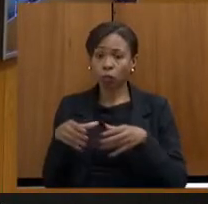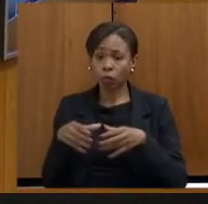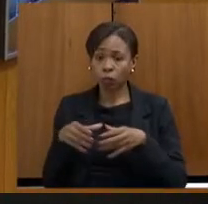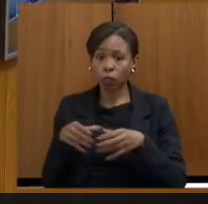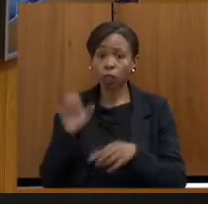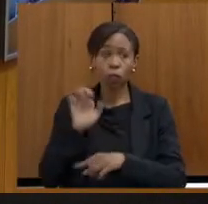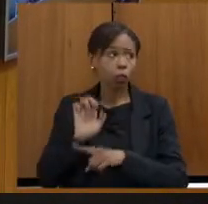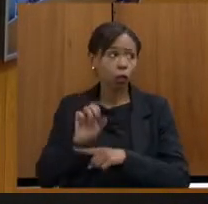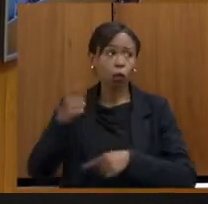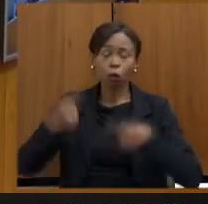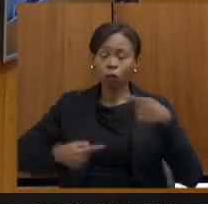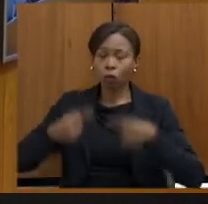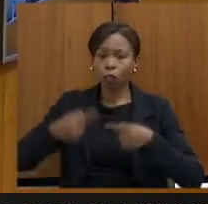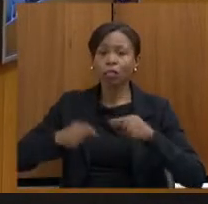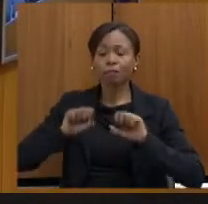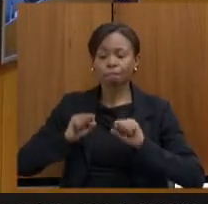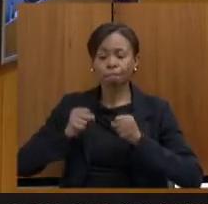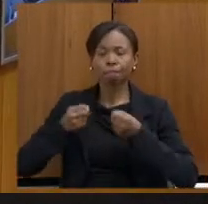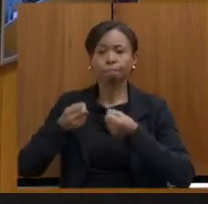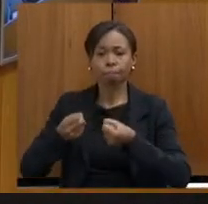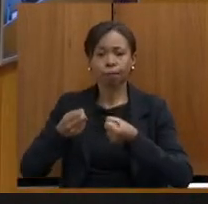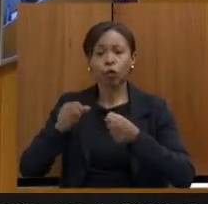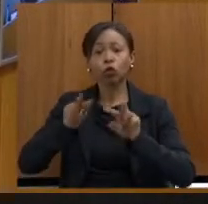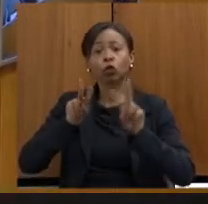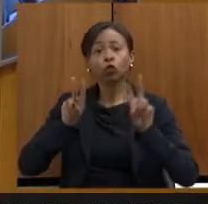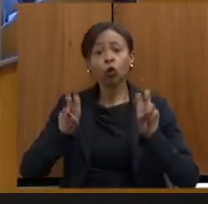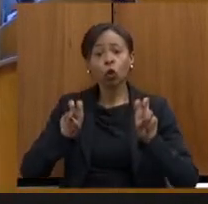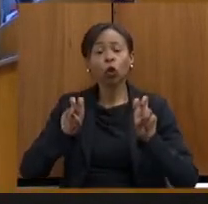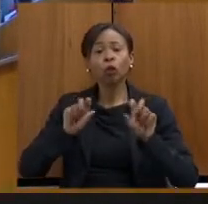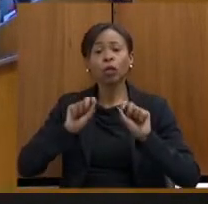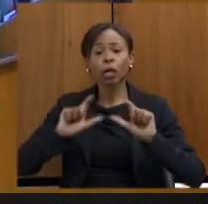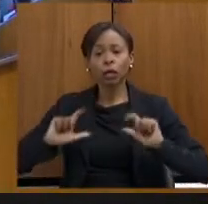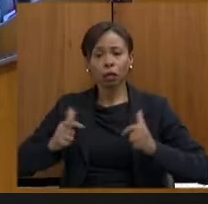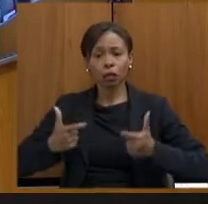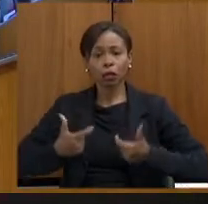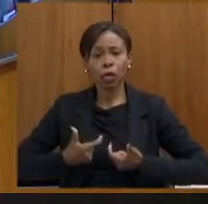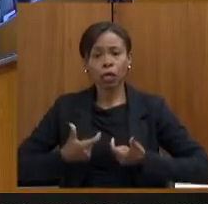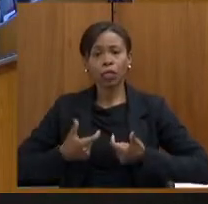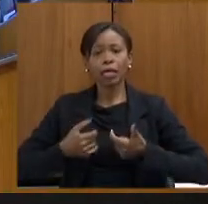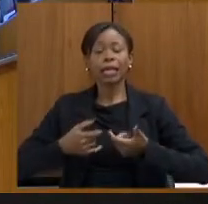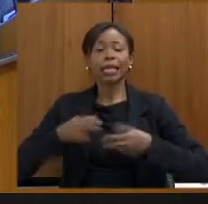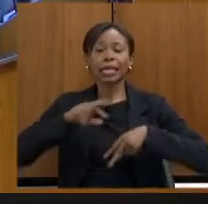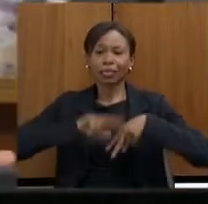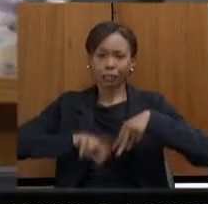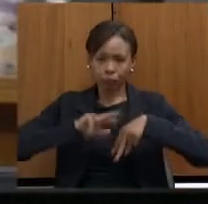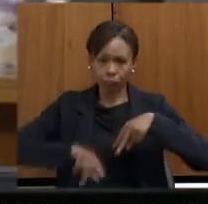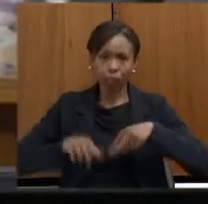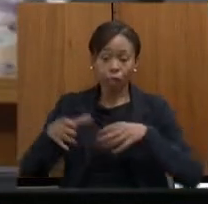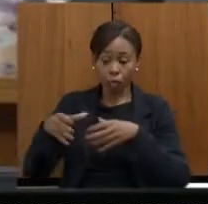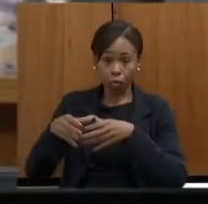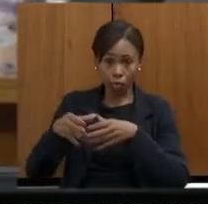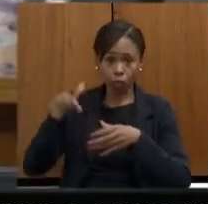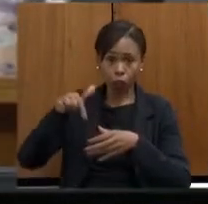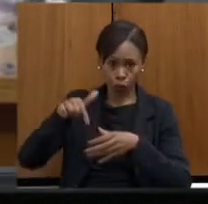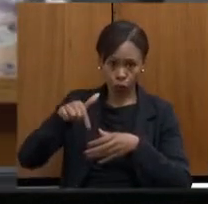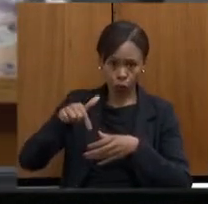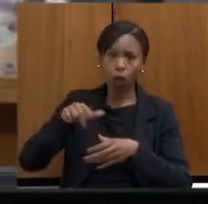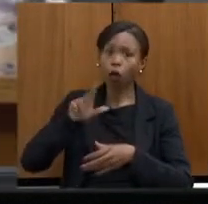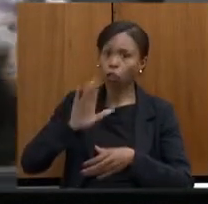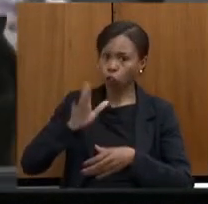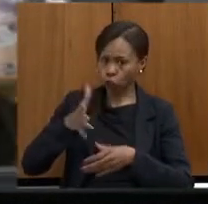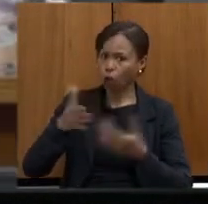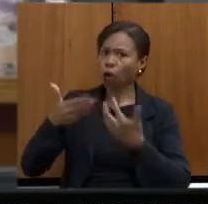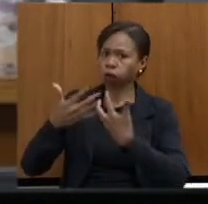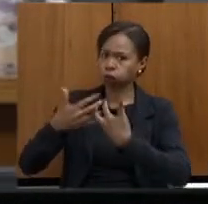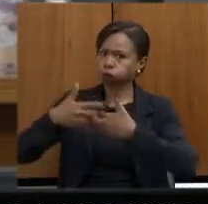de Enfrentamento às Violações Relativas à Orientação Sexual e Identidade de Gênero. Essa comissão agora ela está funcionando e